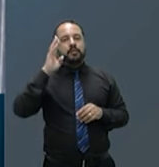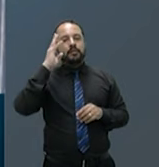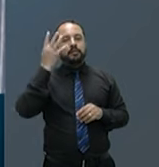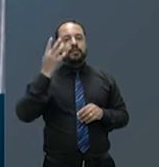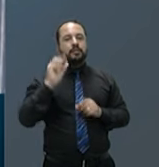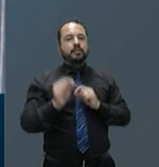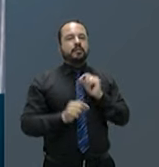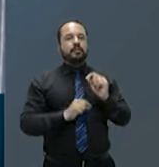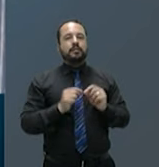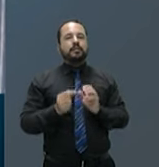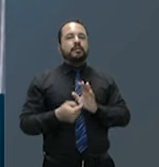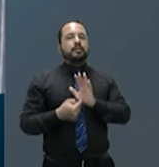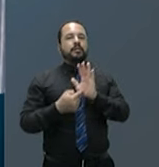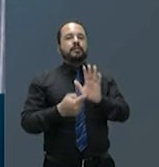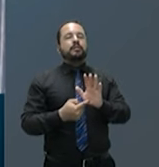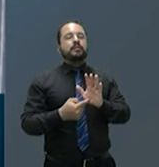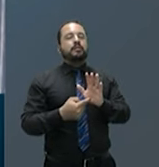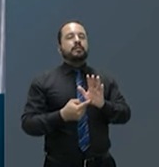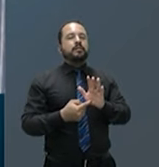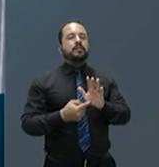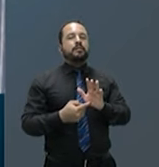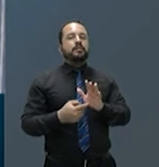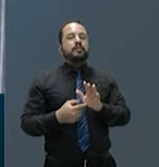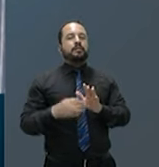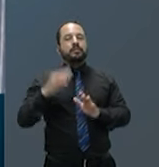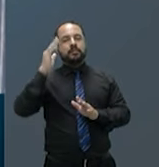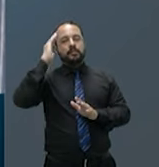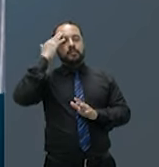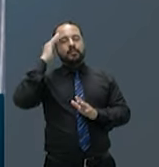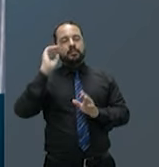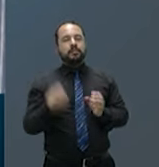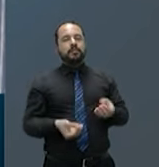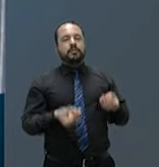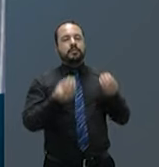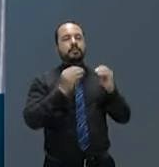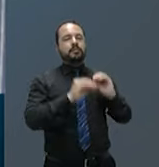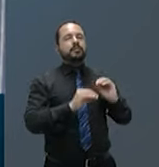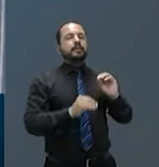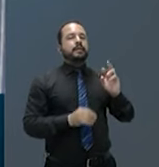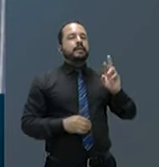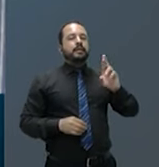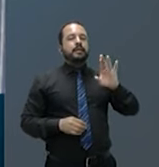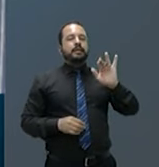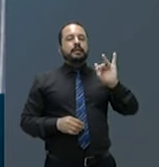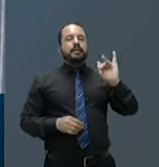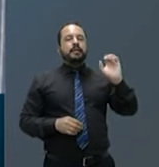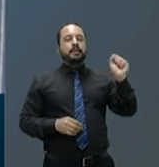poderá estender o entendimento fixado no RESP